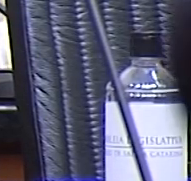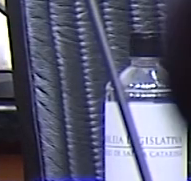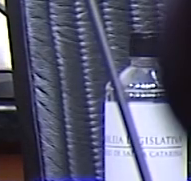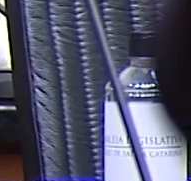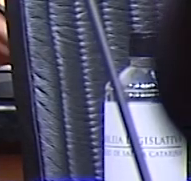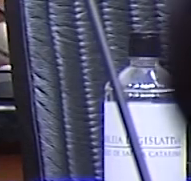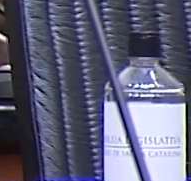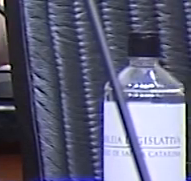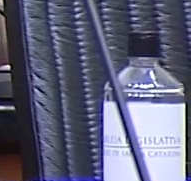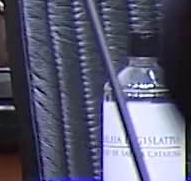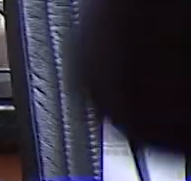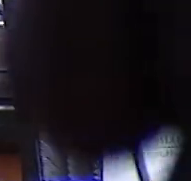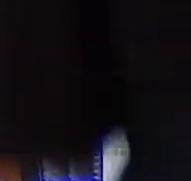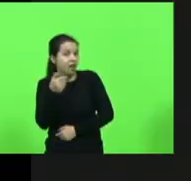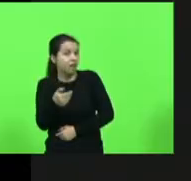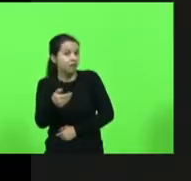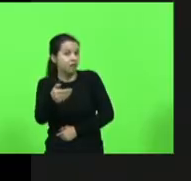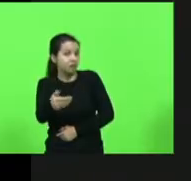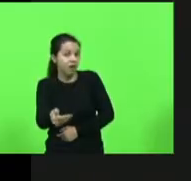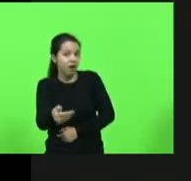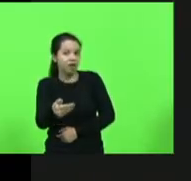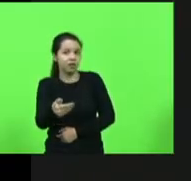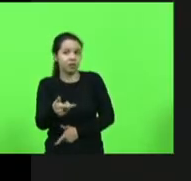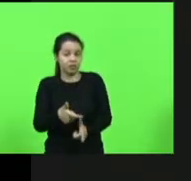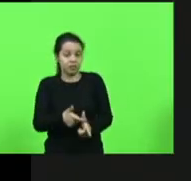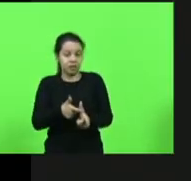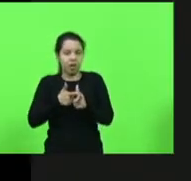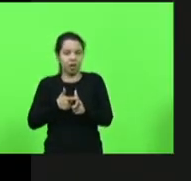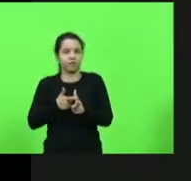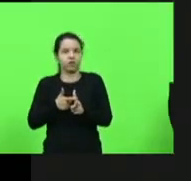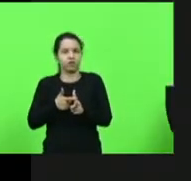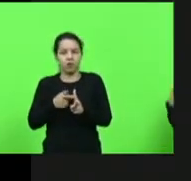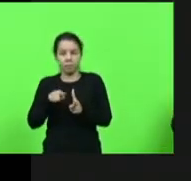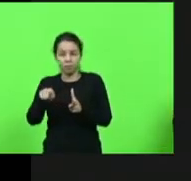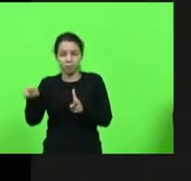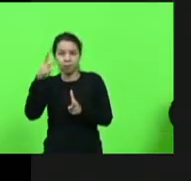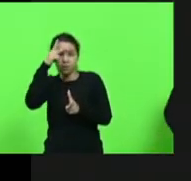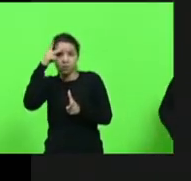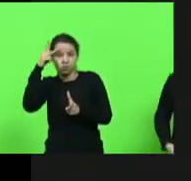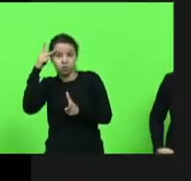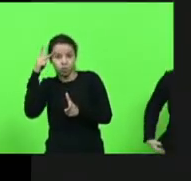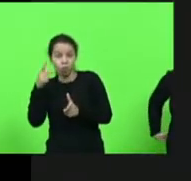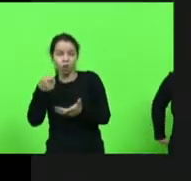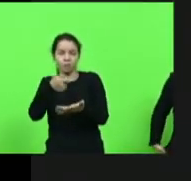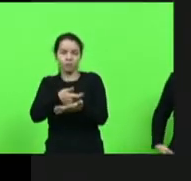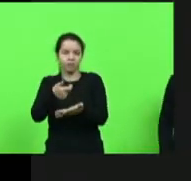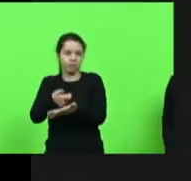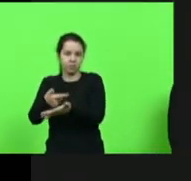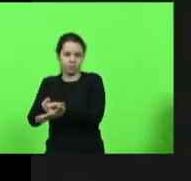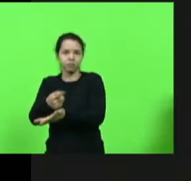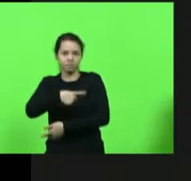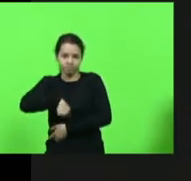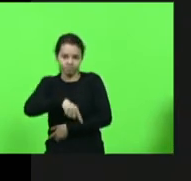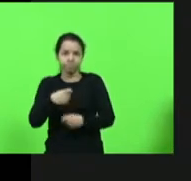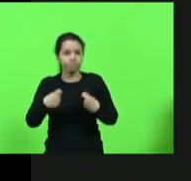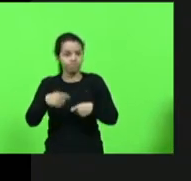uma proposta boa para todos. Sopelsa lembrou que a Previdência dos Servidores apresenta déficit de mais de 6